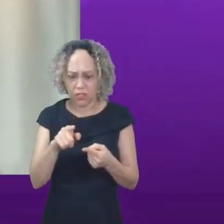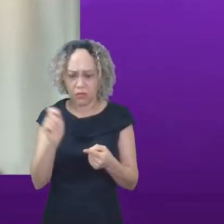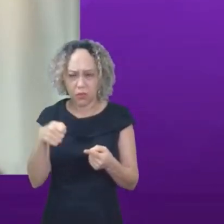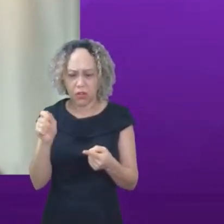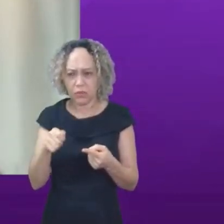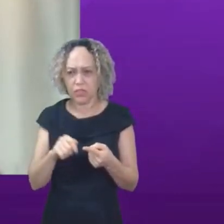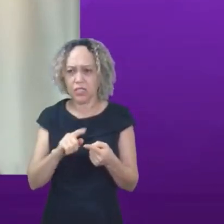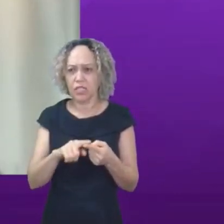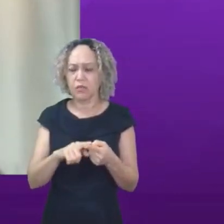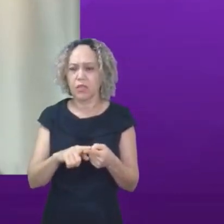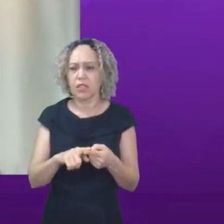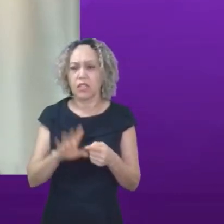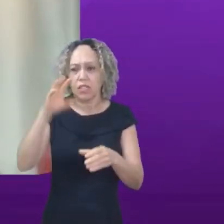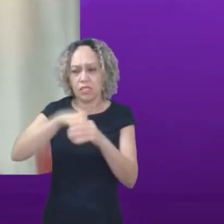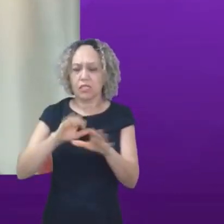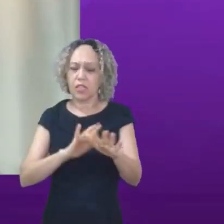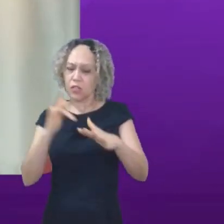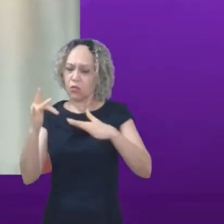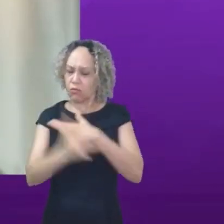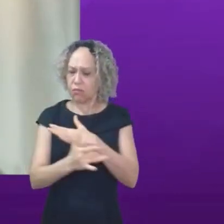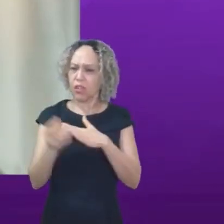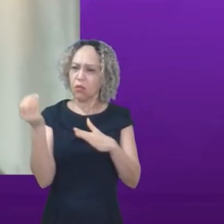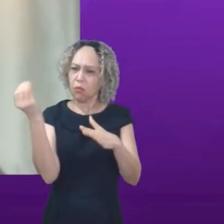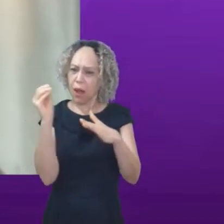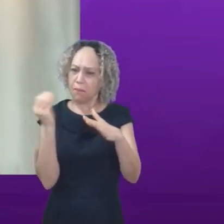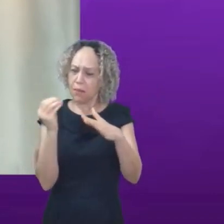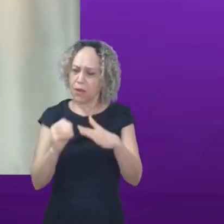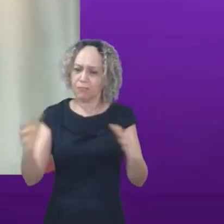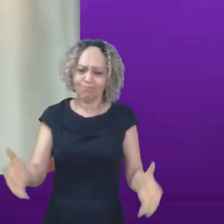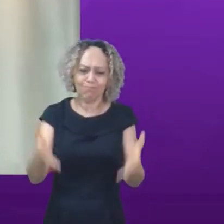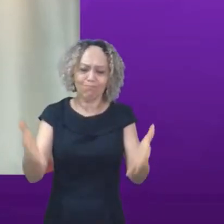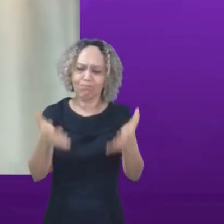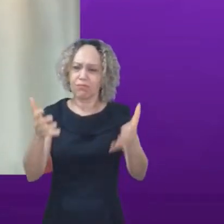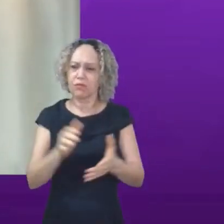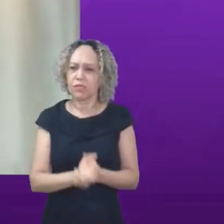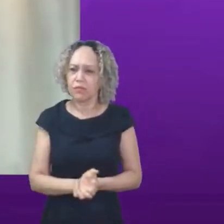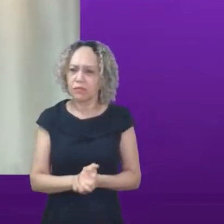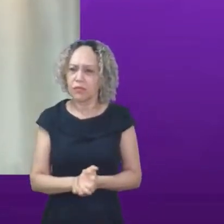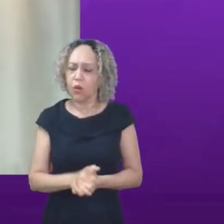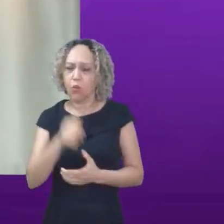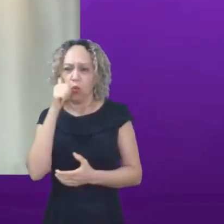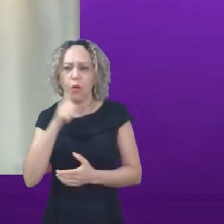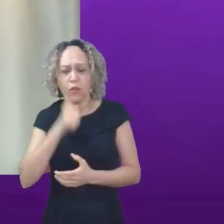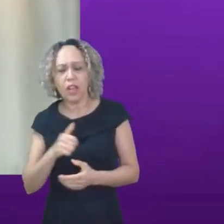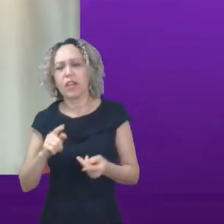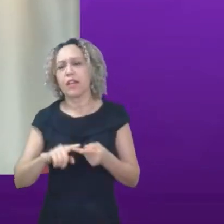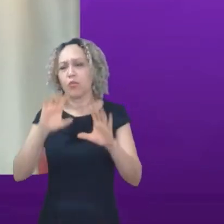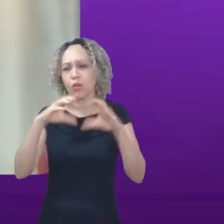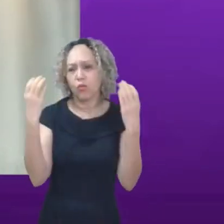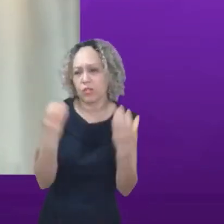vozes femininas aí nas redes sociais de vocês. Então, incentivar ali uma mulher, uma